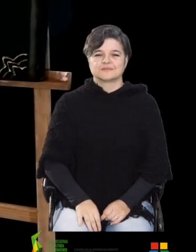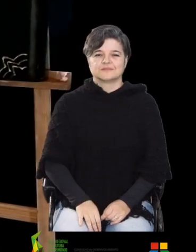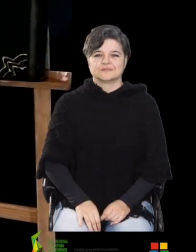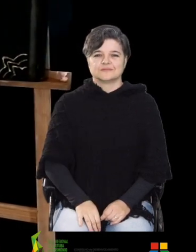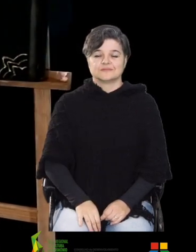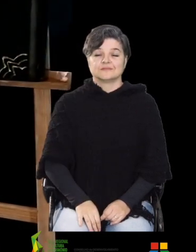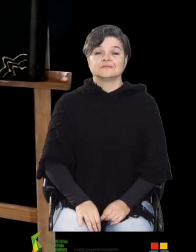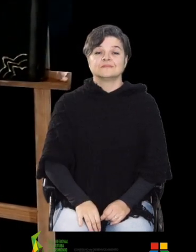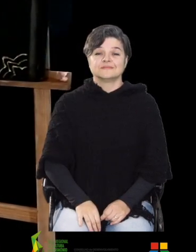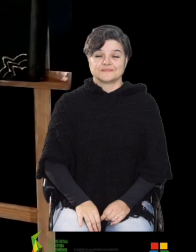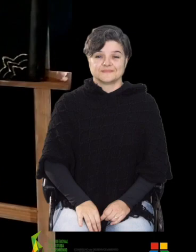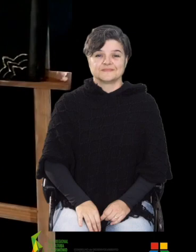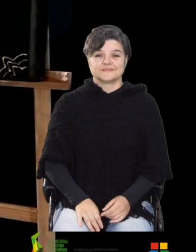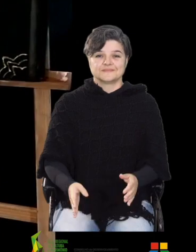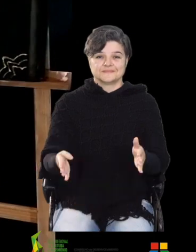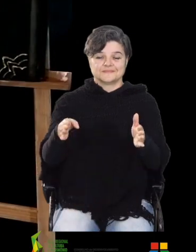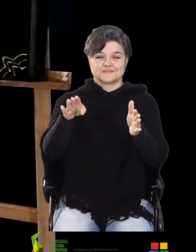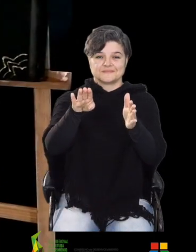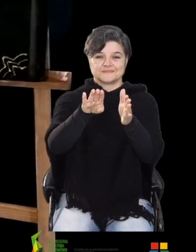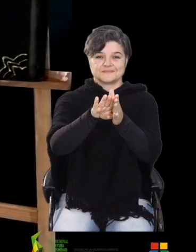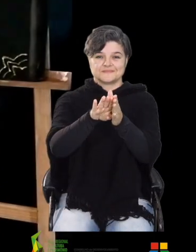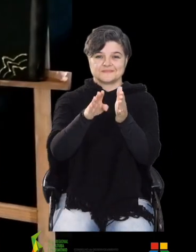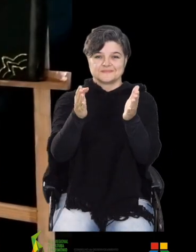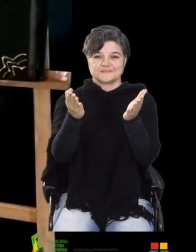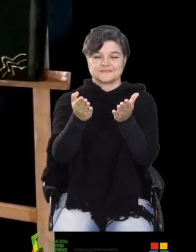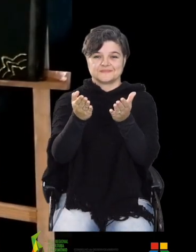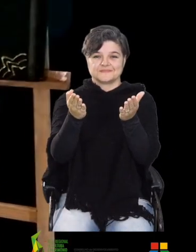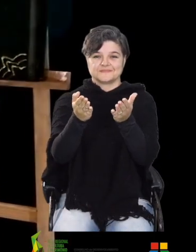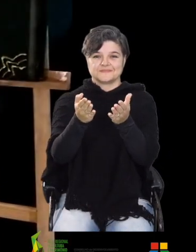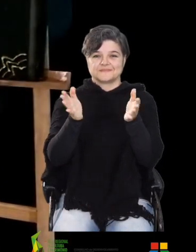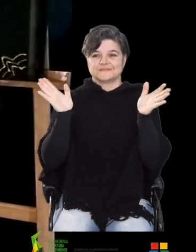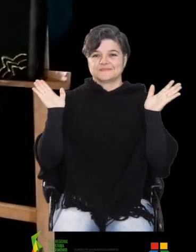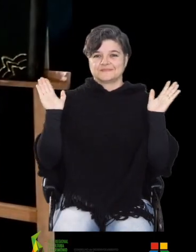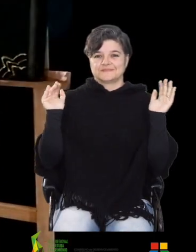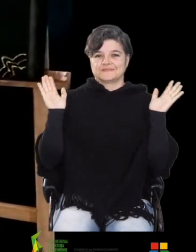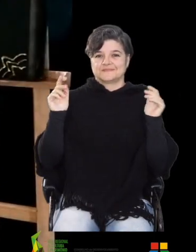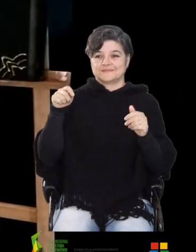recém-chegada e uma farda fui